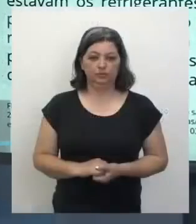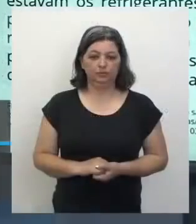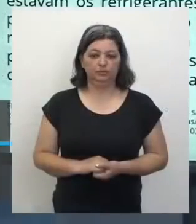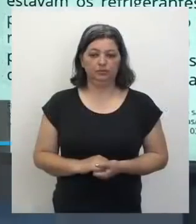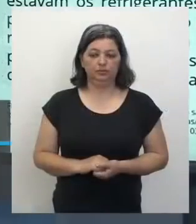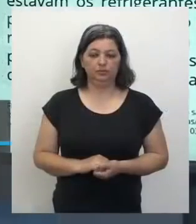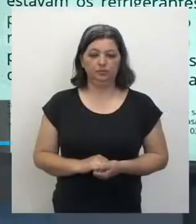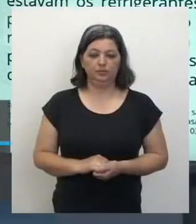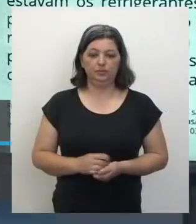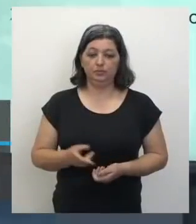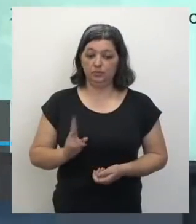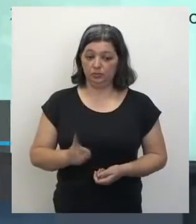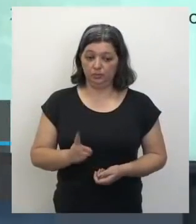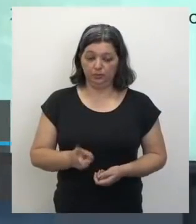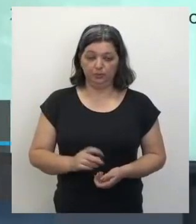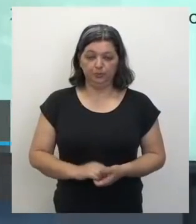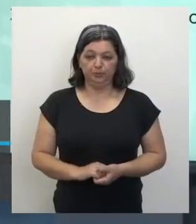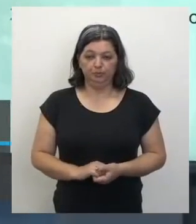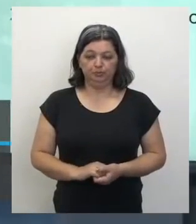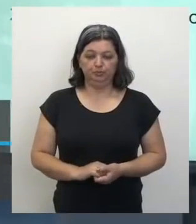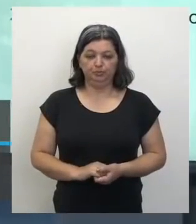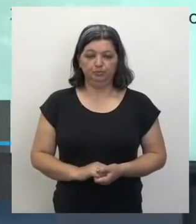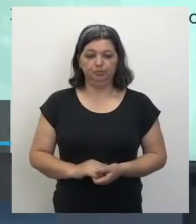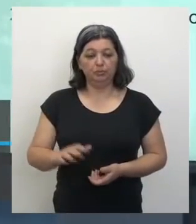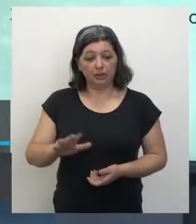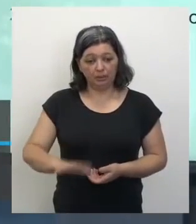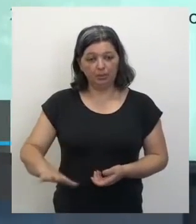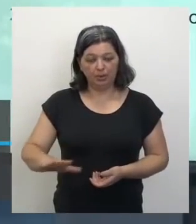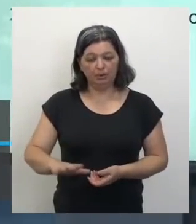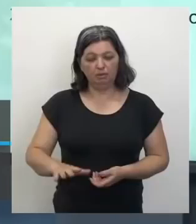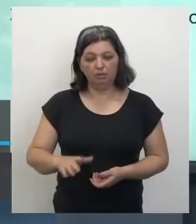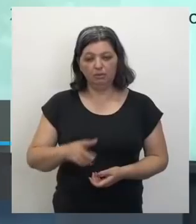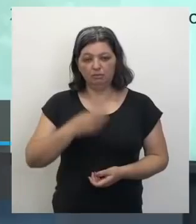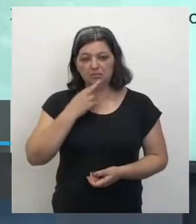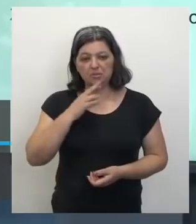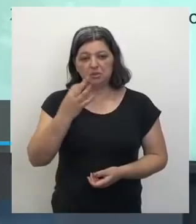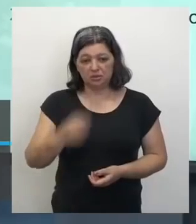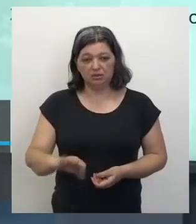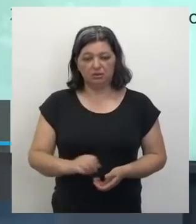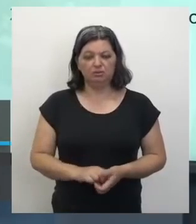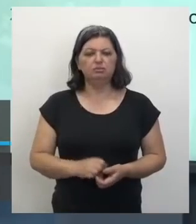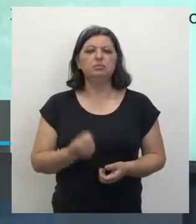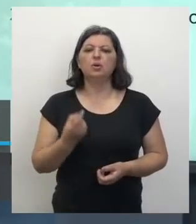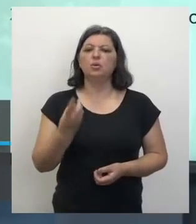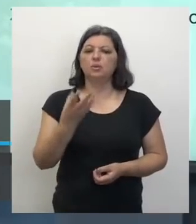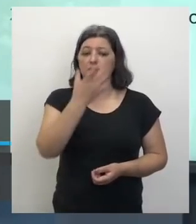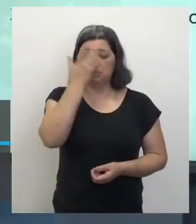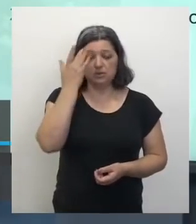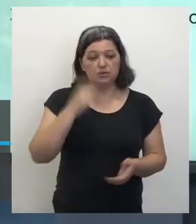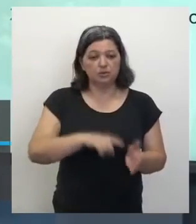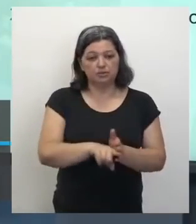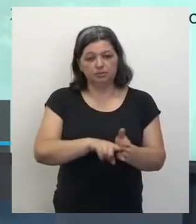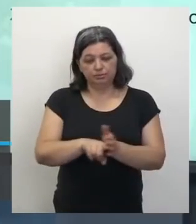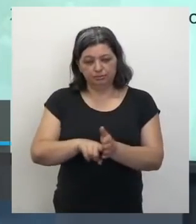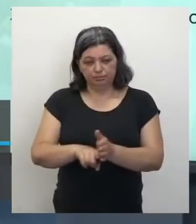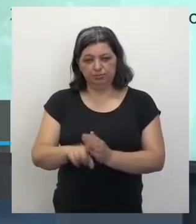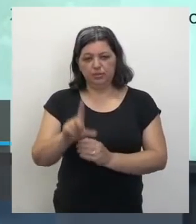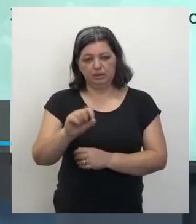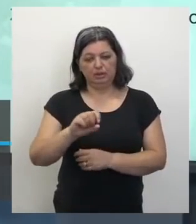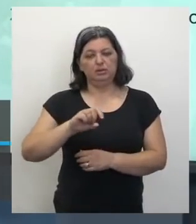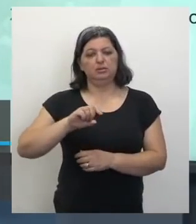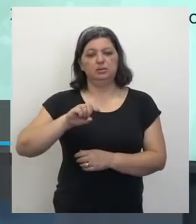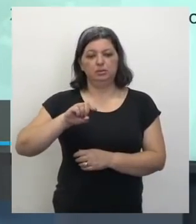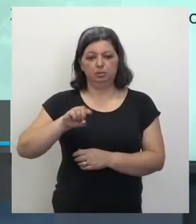Vamos lá? A maioria está acertando aí. Quantas pessoas participaram da pesquisa? Então, 10.000